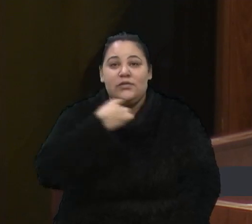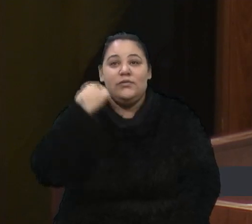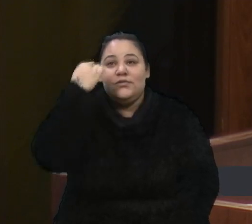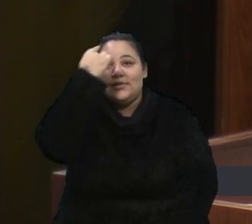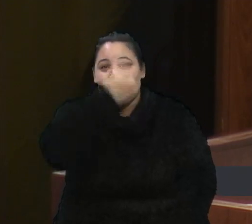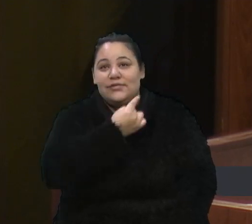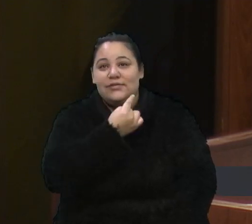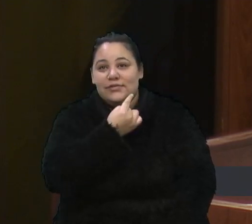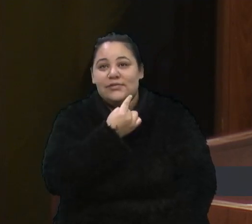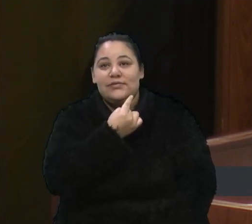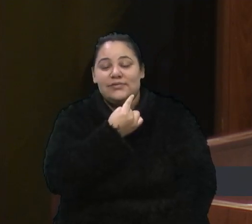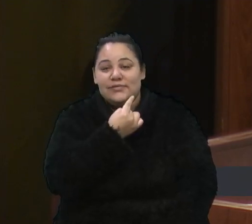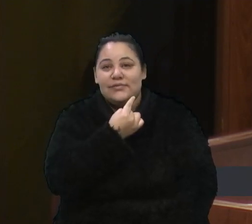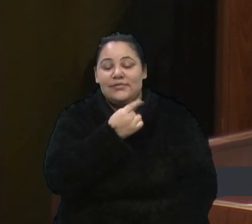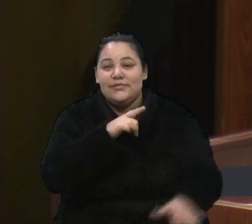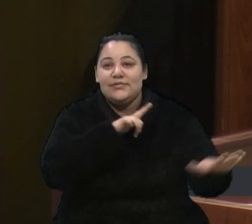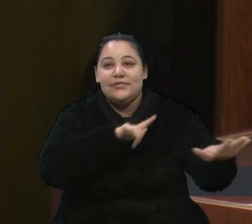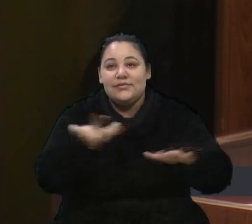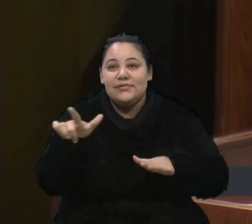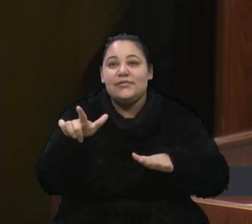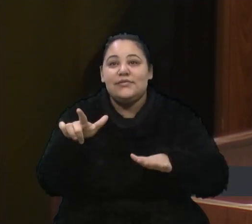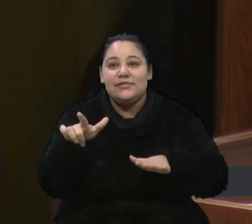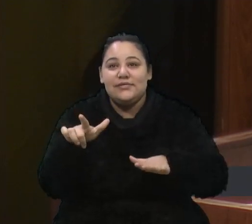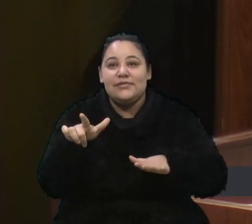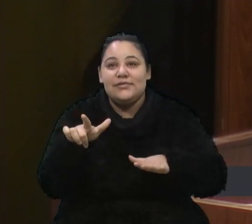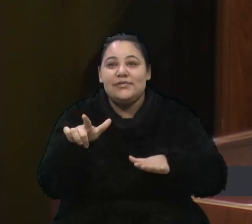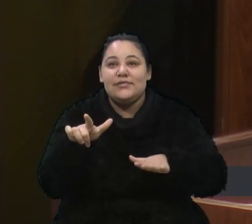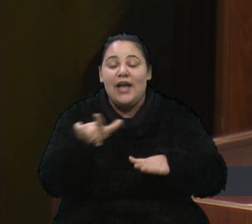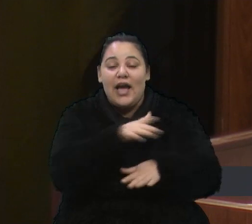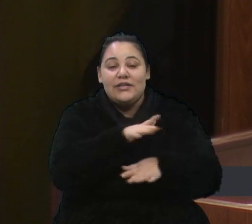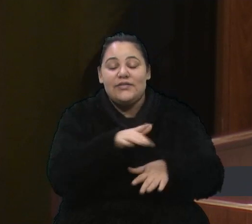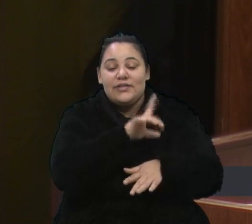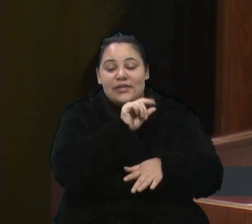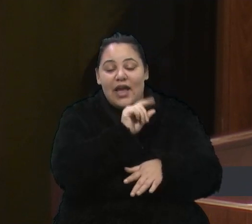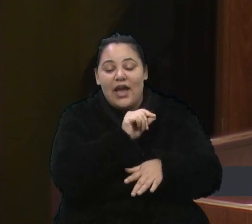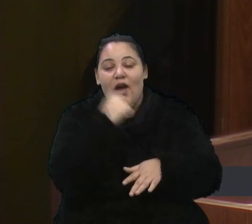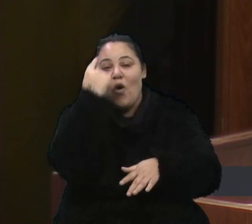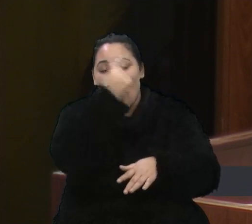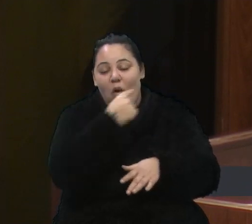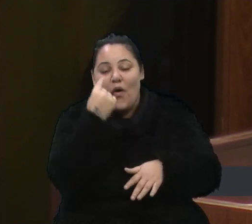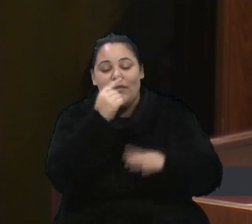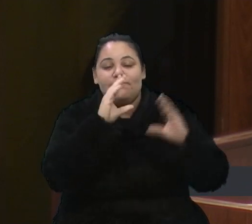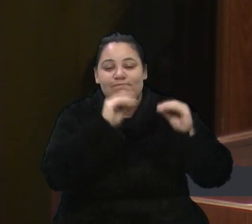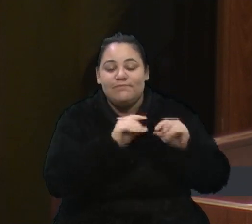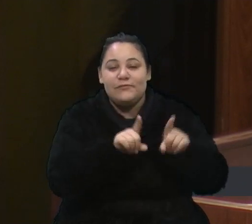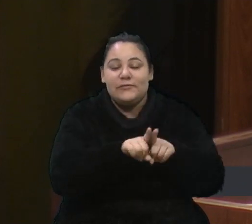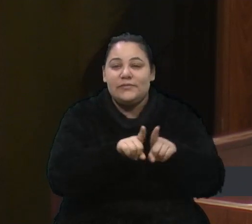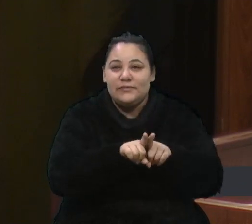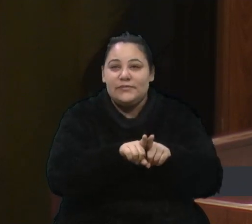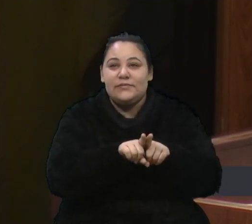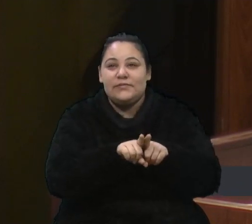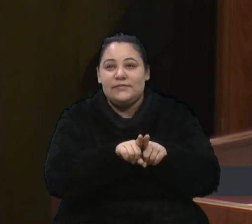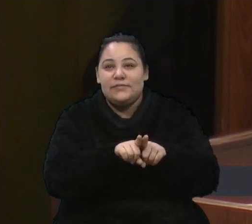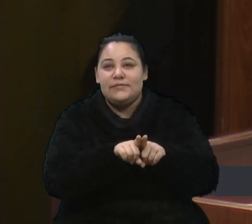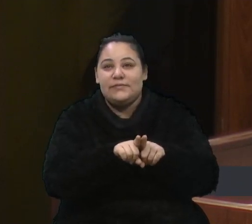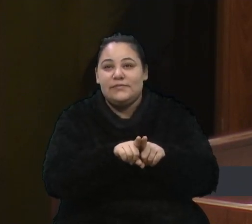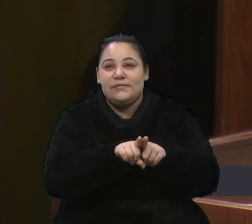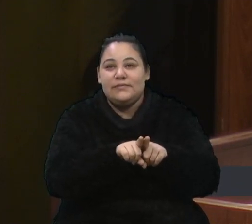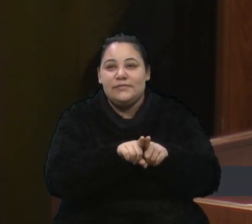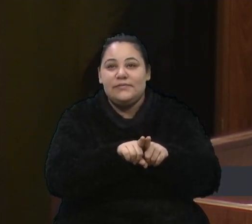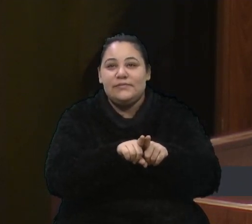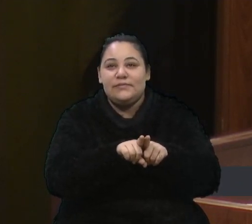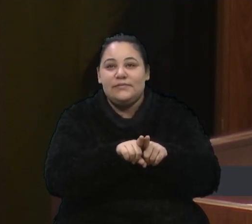Semana passada a gente saiu, era 10h30 da noite de um ensaio, né? Então, isso que nós iniciamos 6 horas da tarde para terminar 10h30.